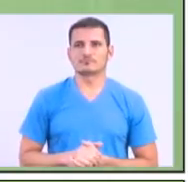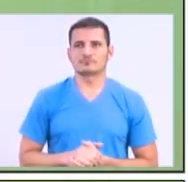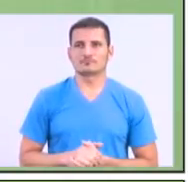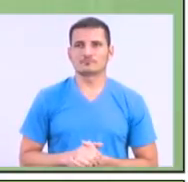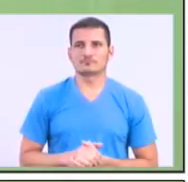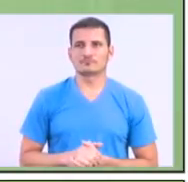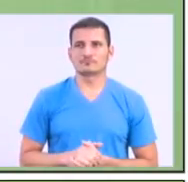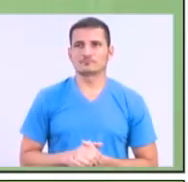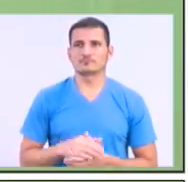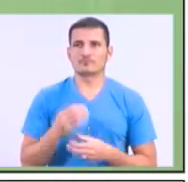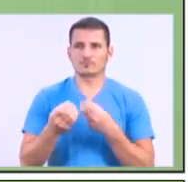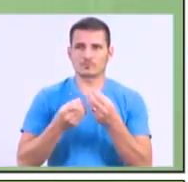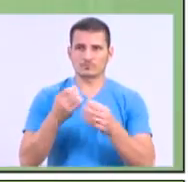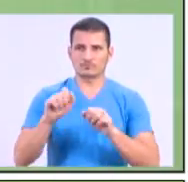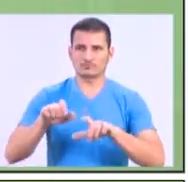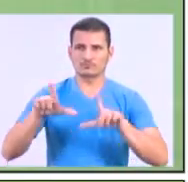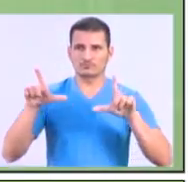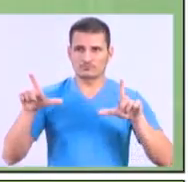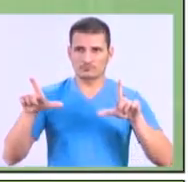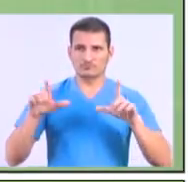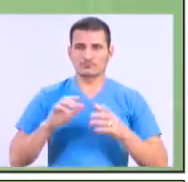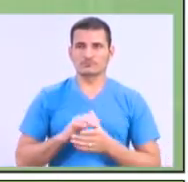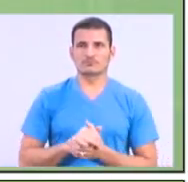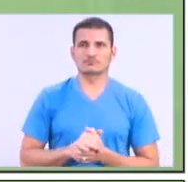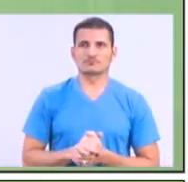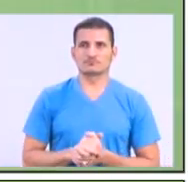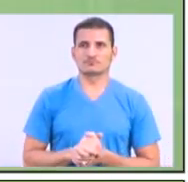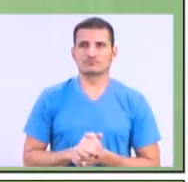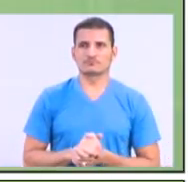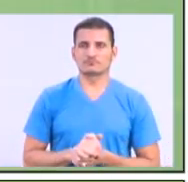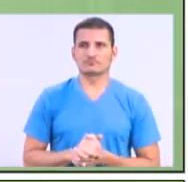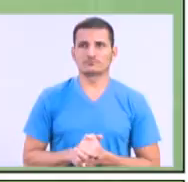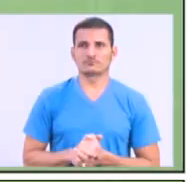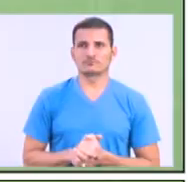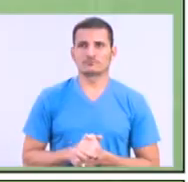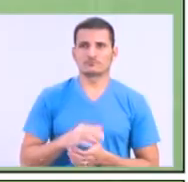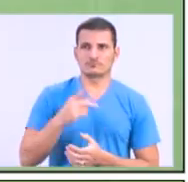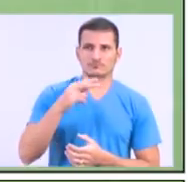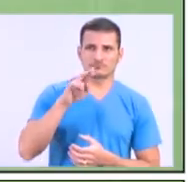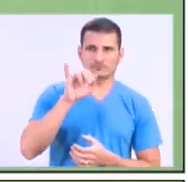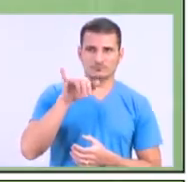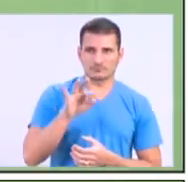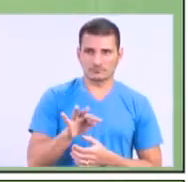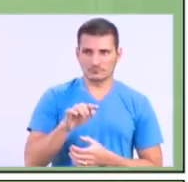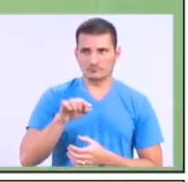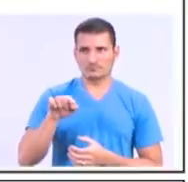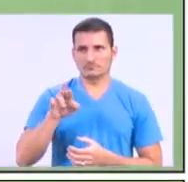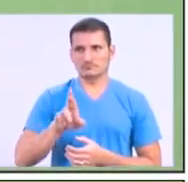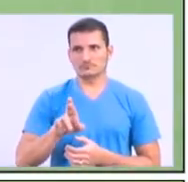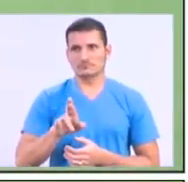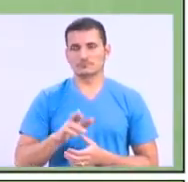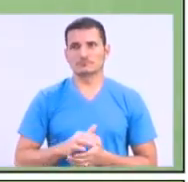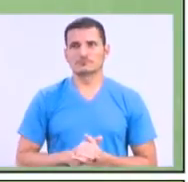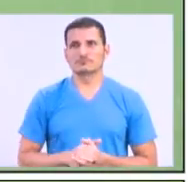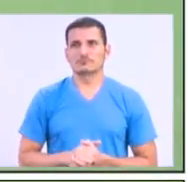Certo? Para imprimir esse array na tela, fazemos da mesma forma. Certo?